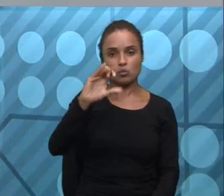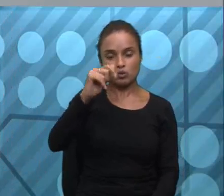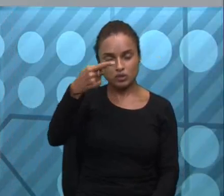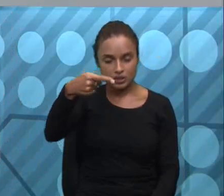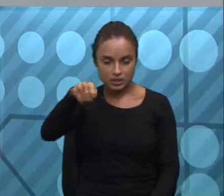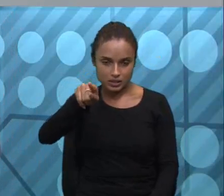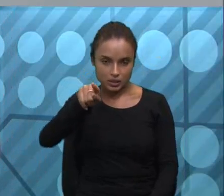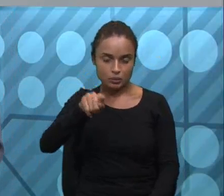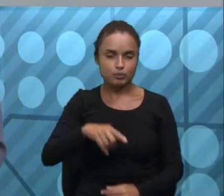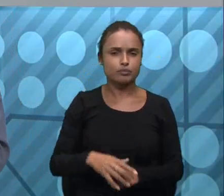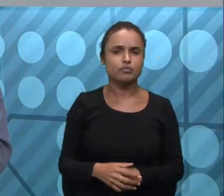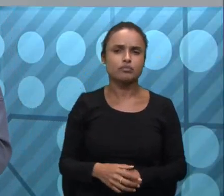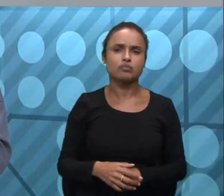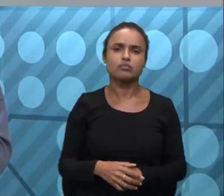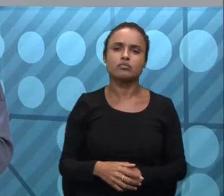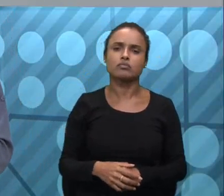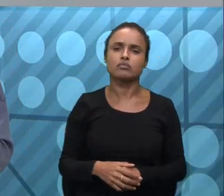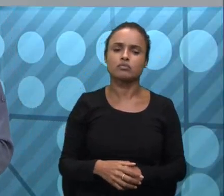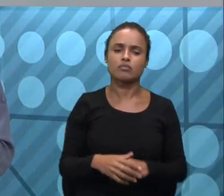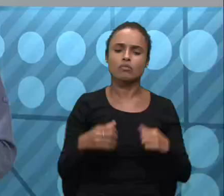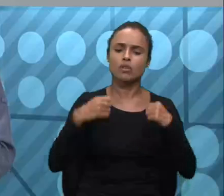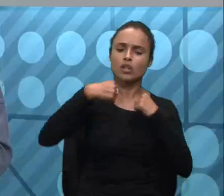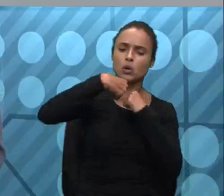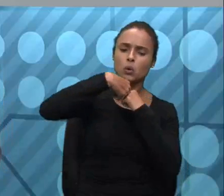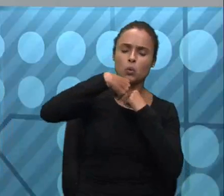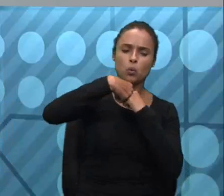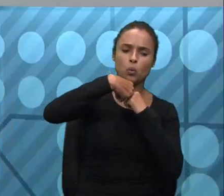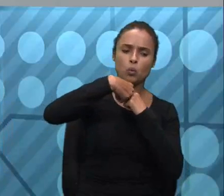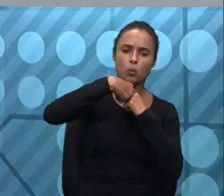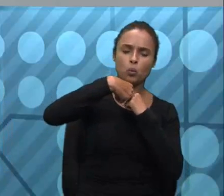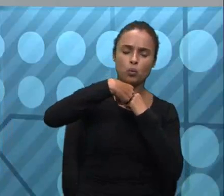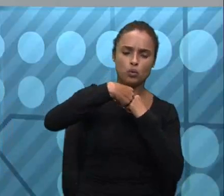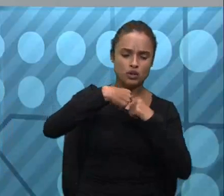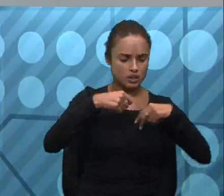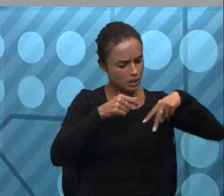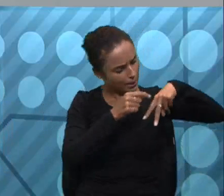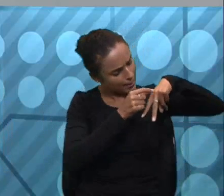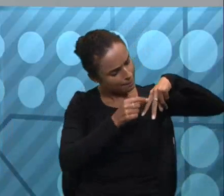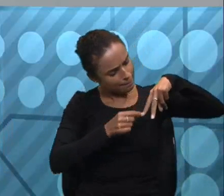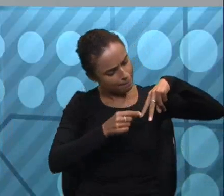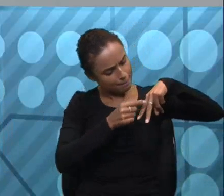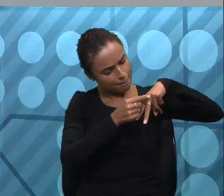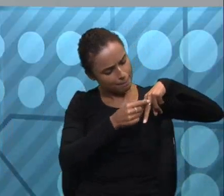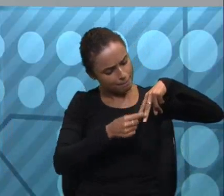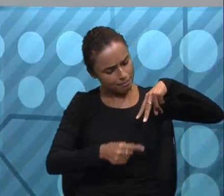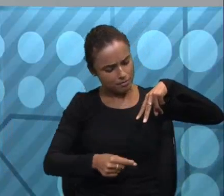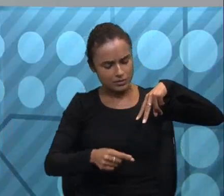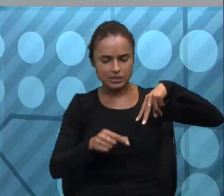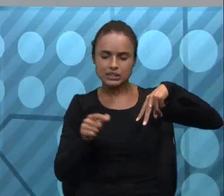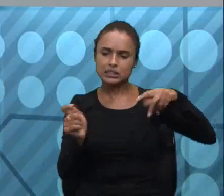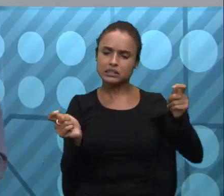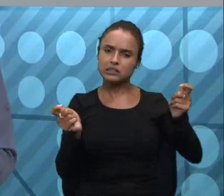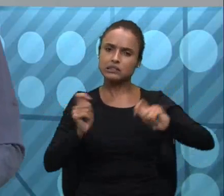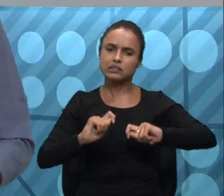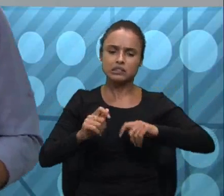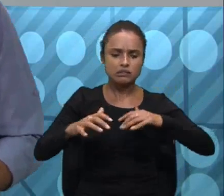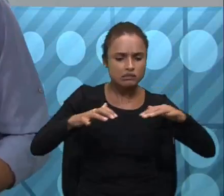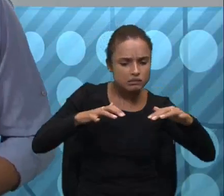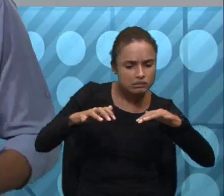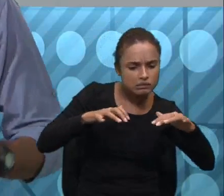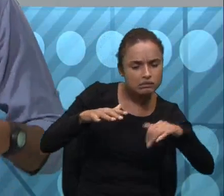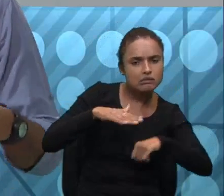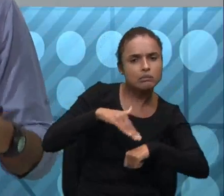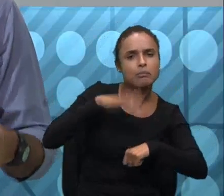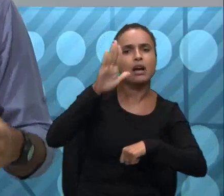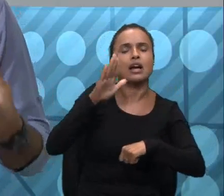de Goiás, qual articulação dos membros inferiores é mais exigida no futebol? Ótima pergunta.